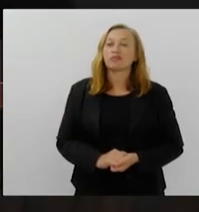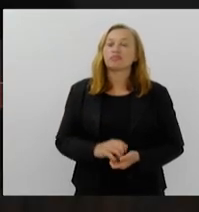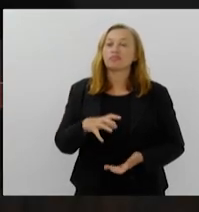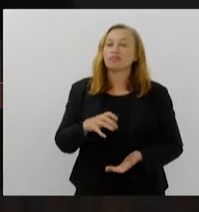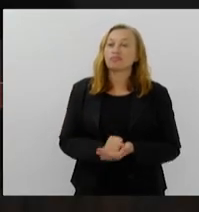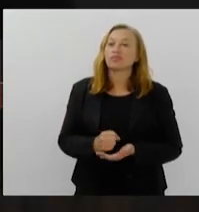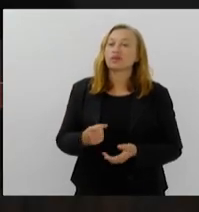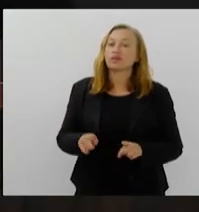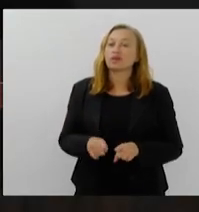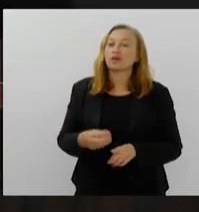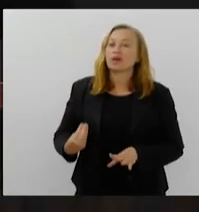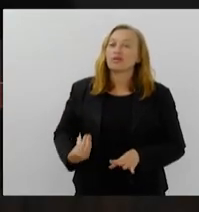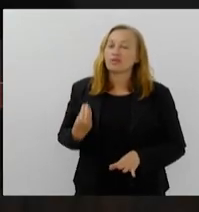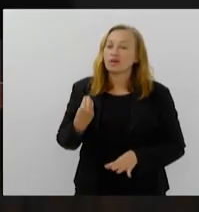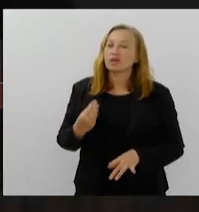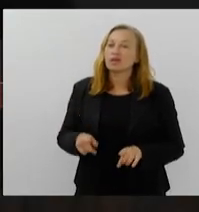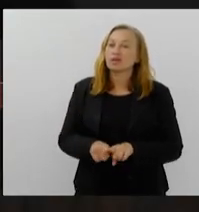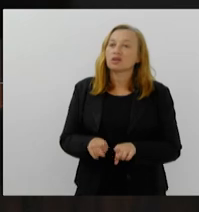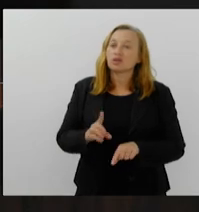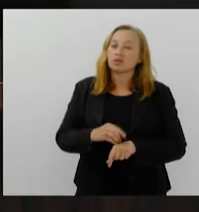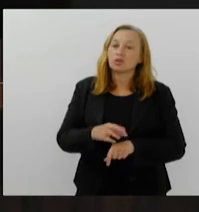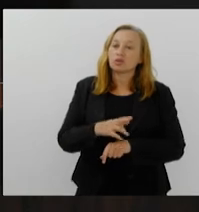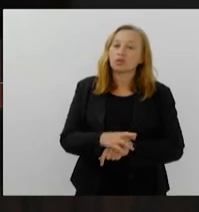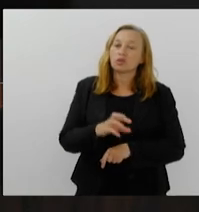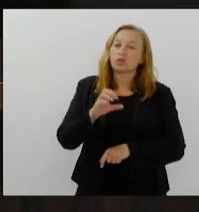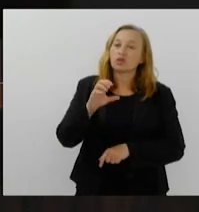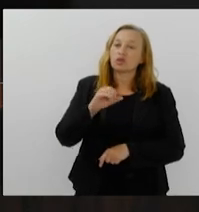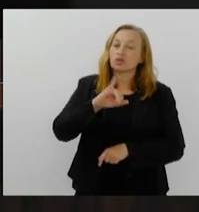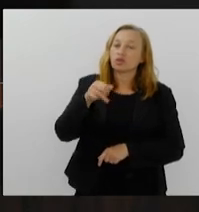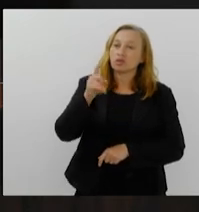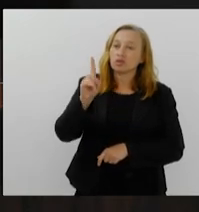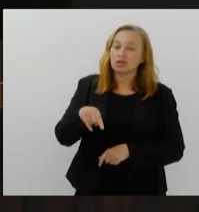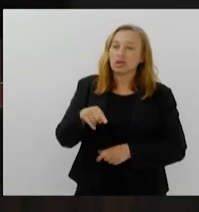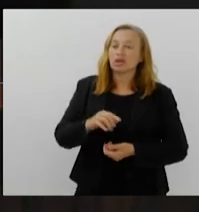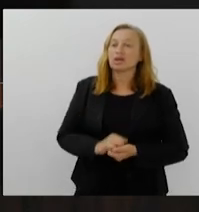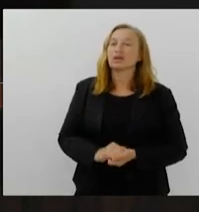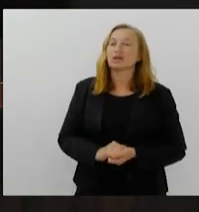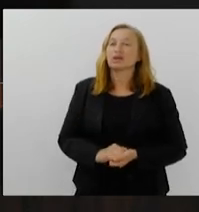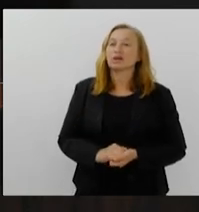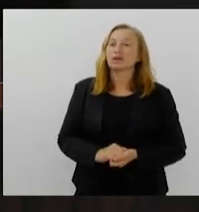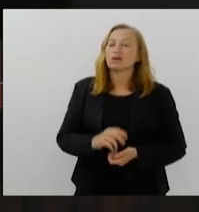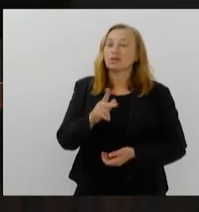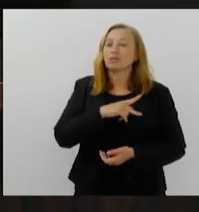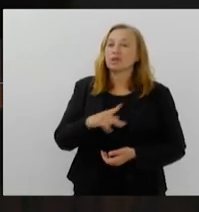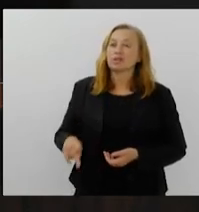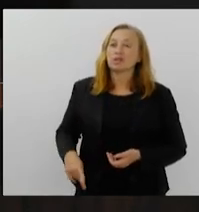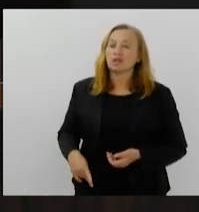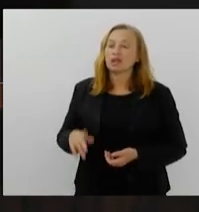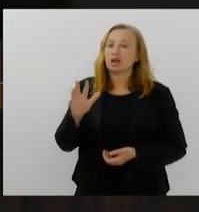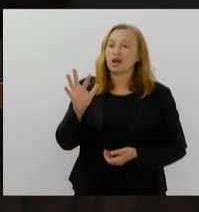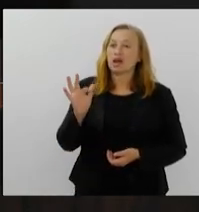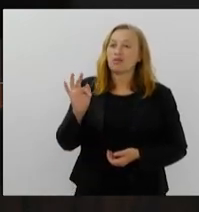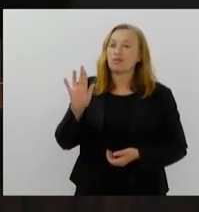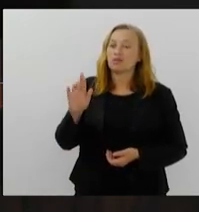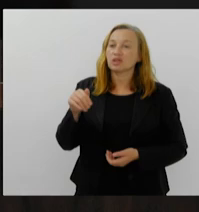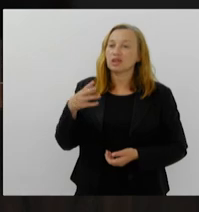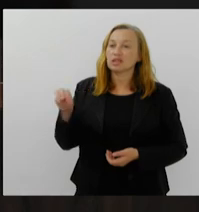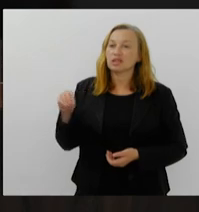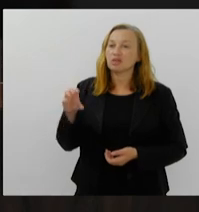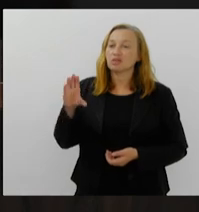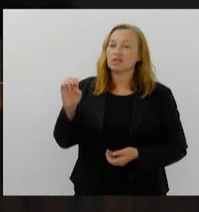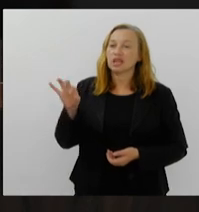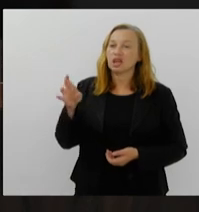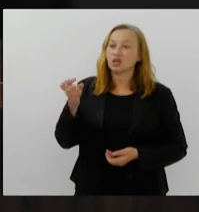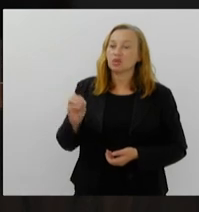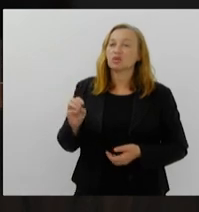Registrar também a presença do doutor José Clóvis da Silva, presidente da Fundacentro. E